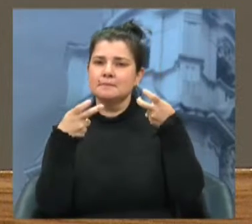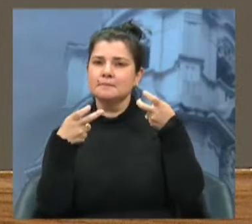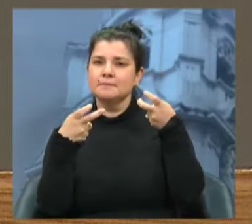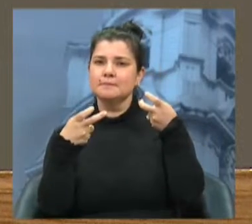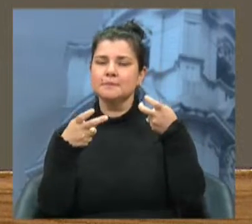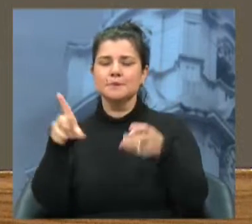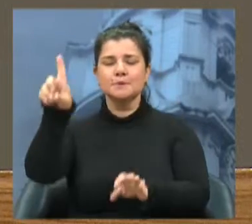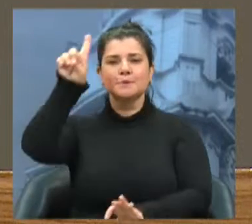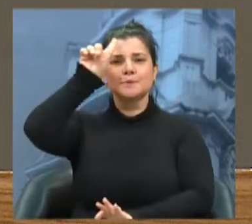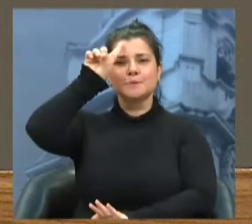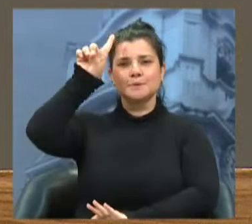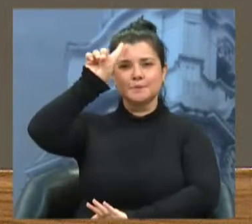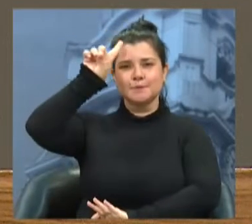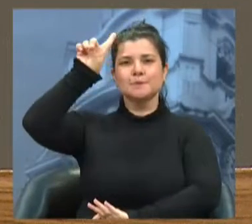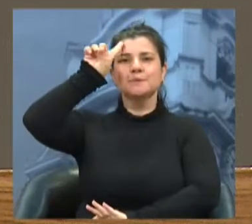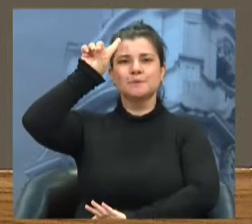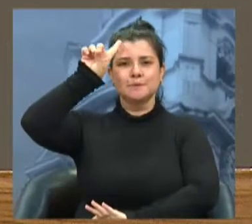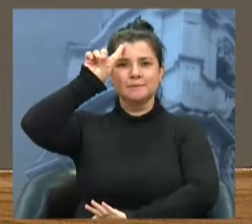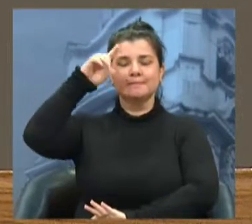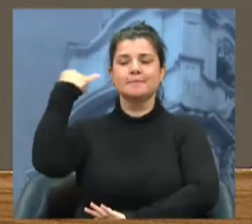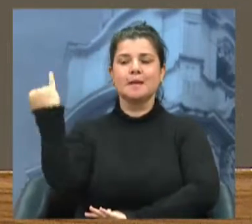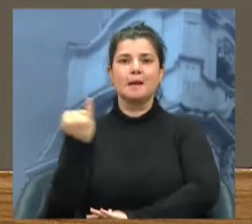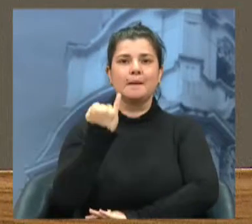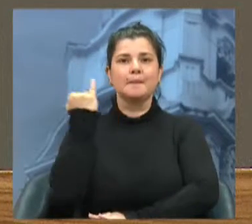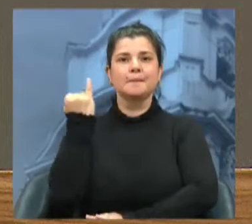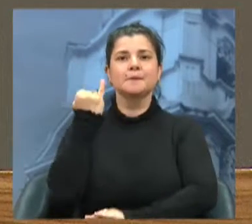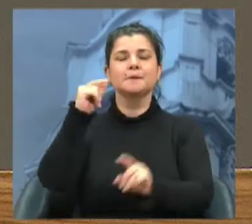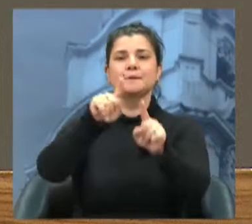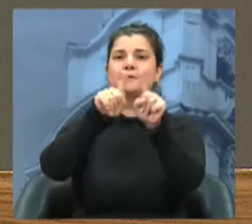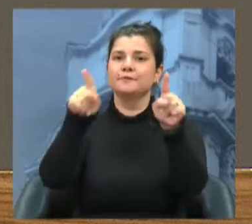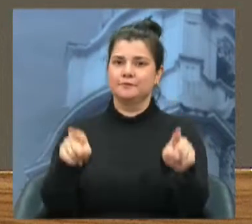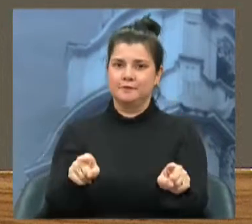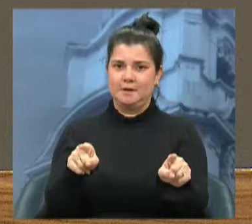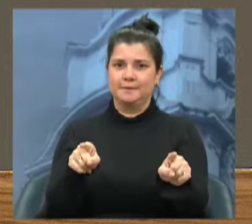todo dia, nesse ano todo, a importância do servidor.